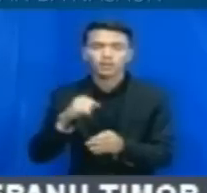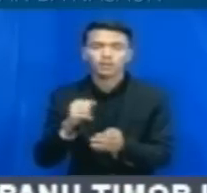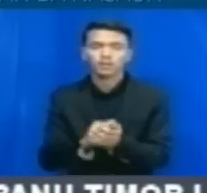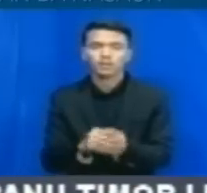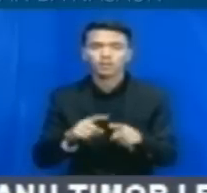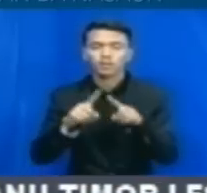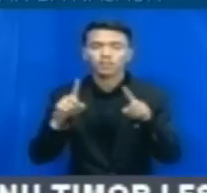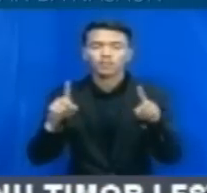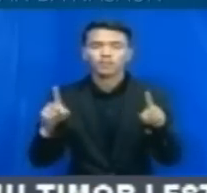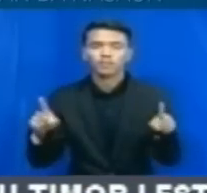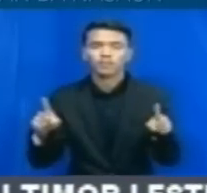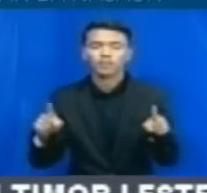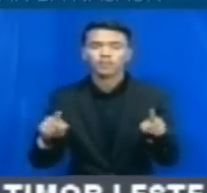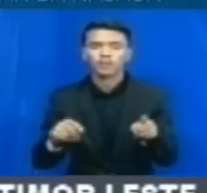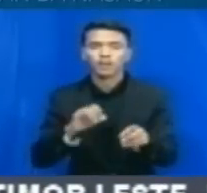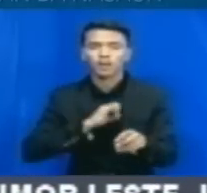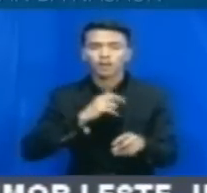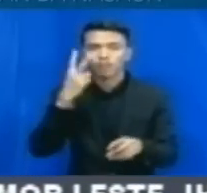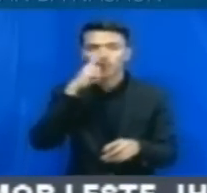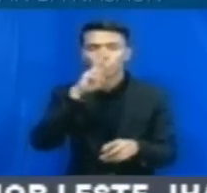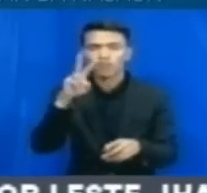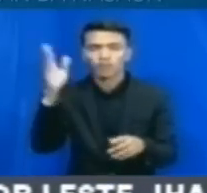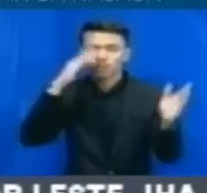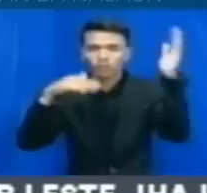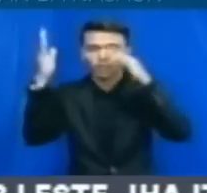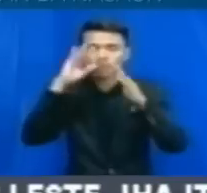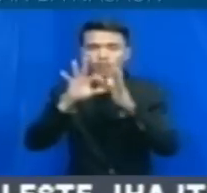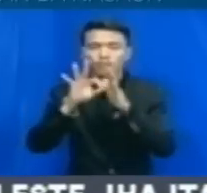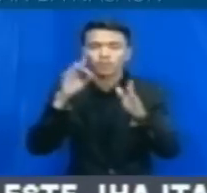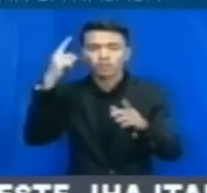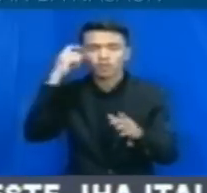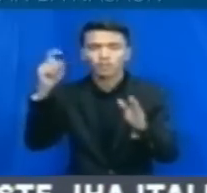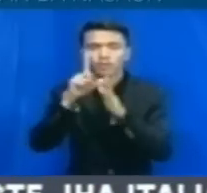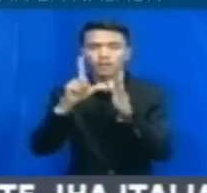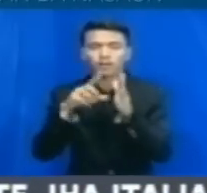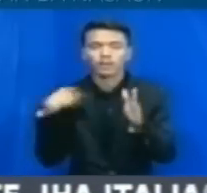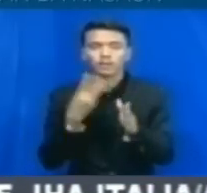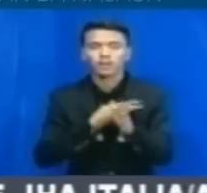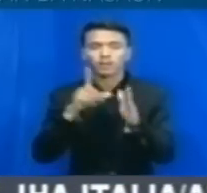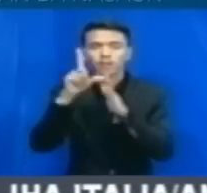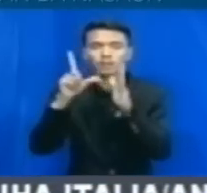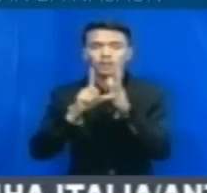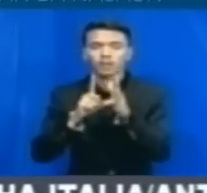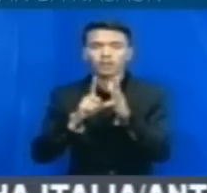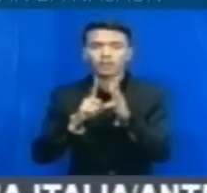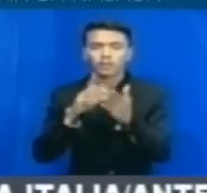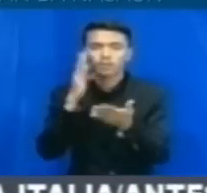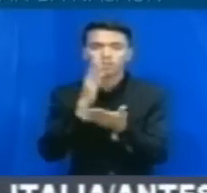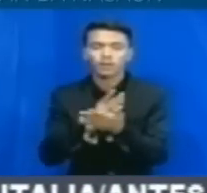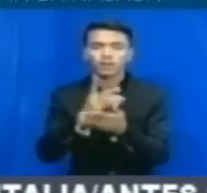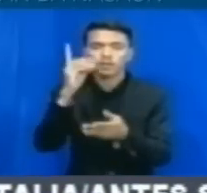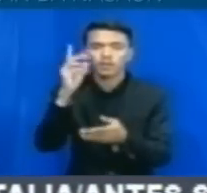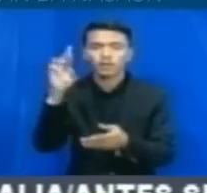que a partir daí da la ruma haugare lacunas nem mos tamba lei e tinha lei combate tráfico